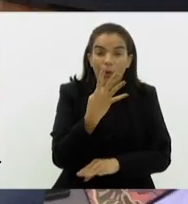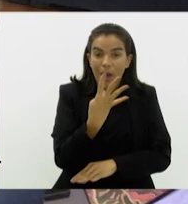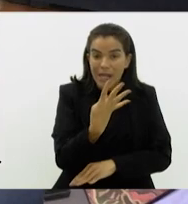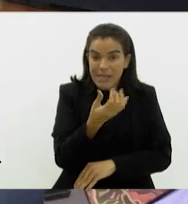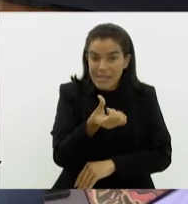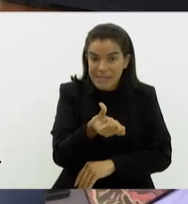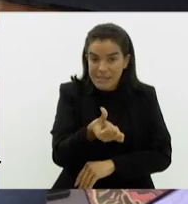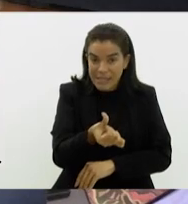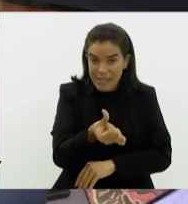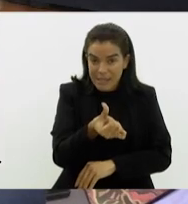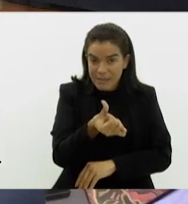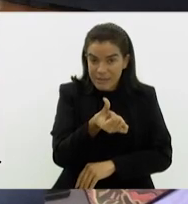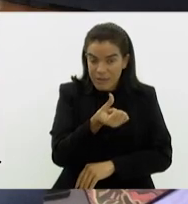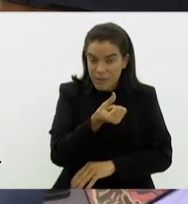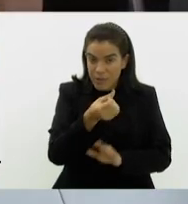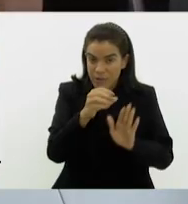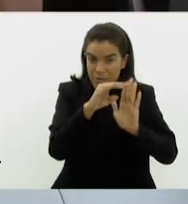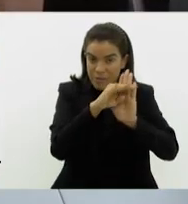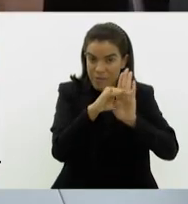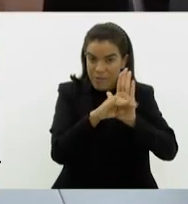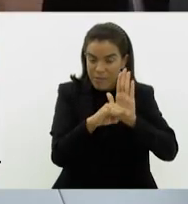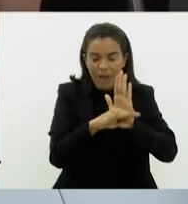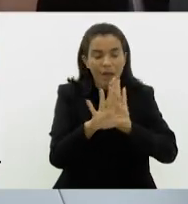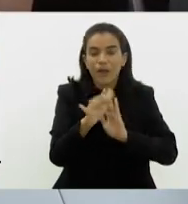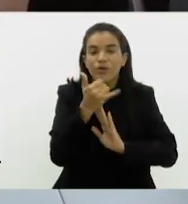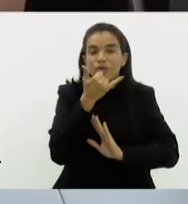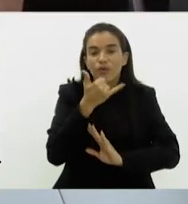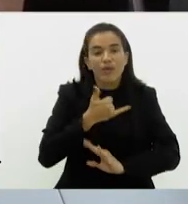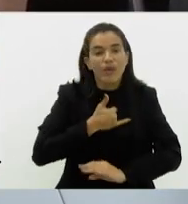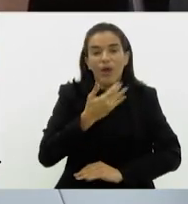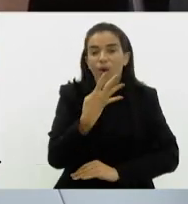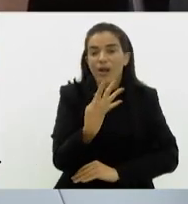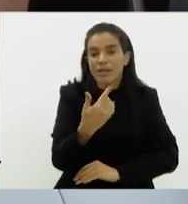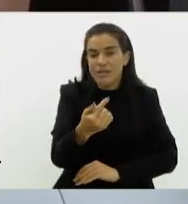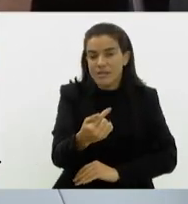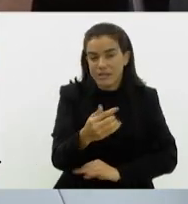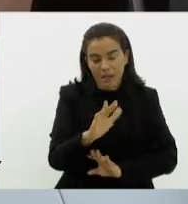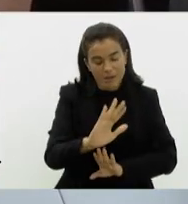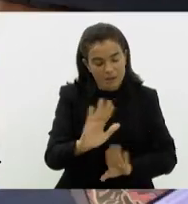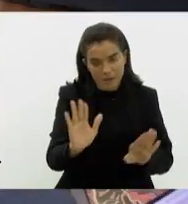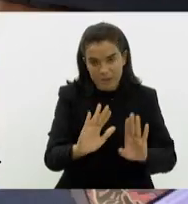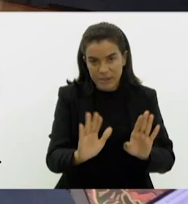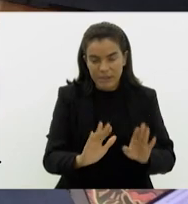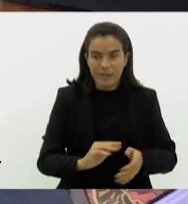no caso... Que... Não, eu estava falando do 47, me perdoe.